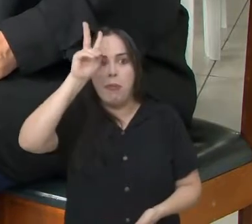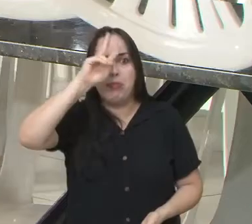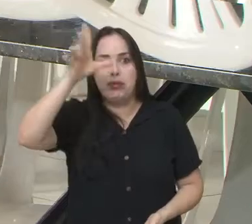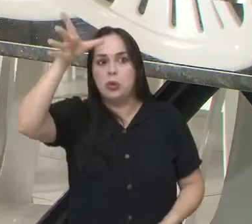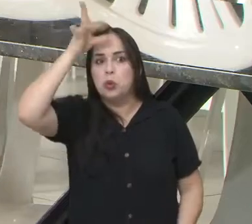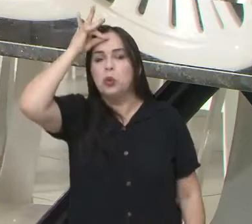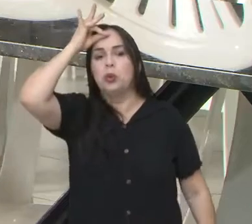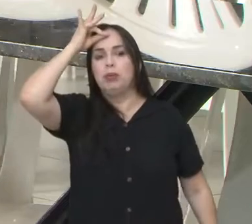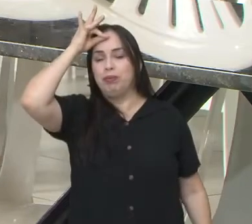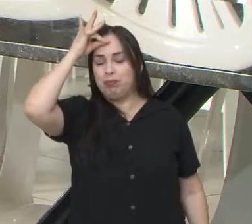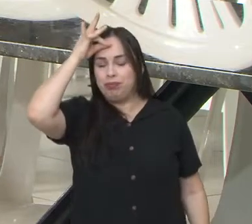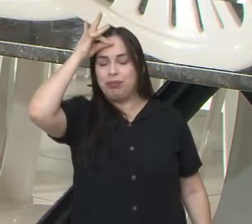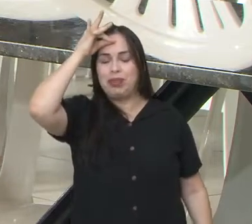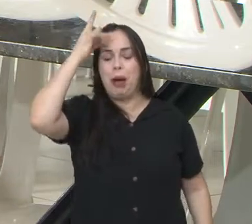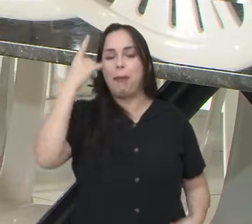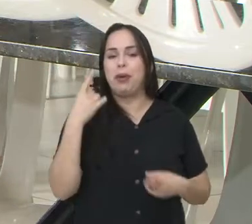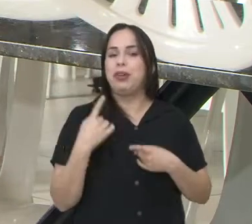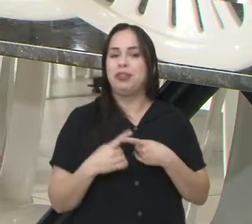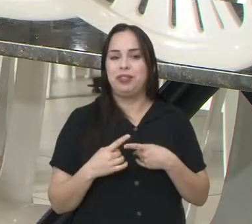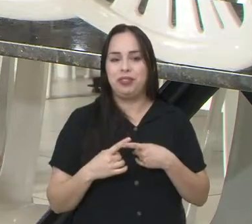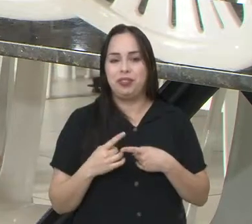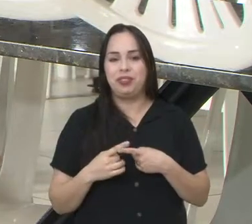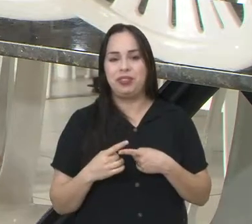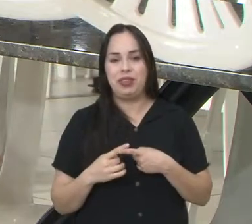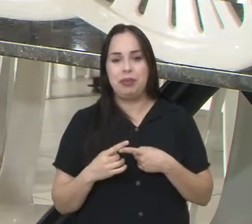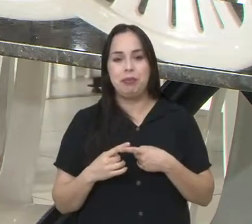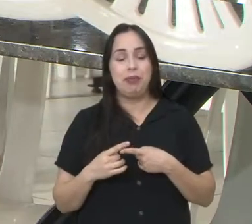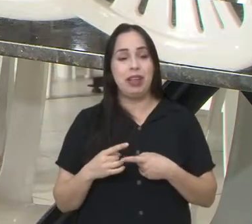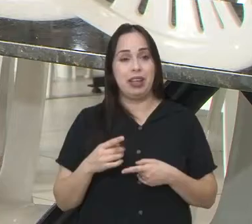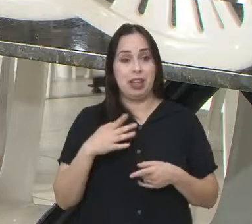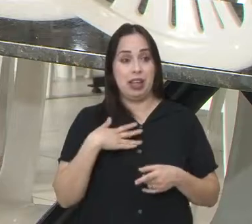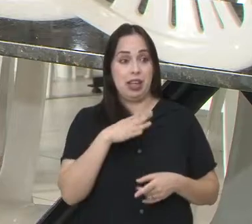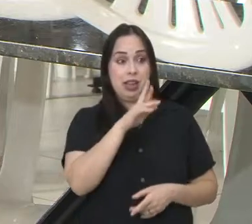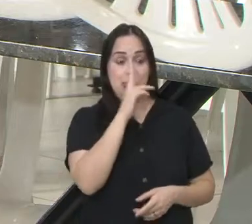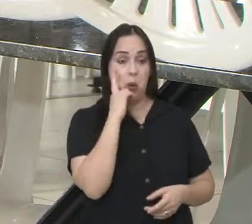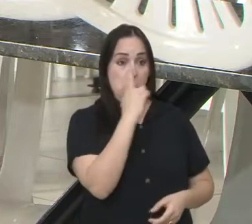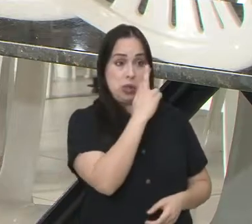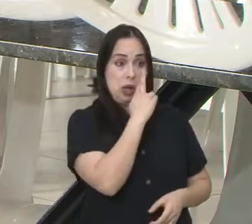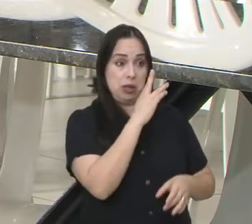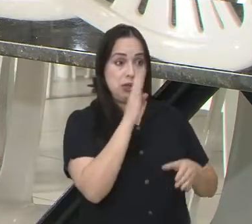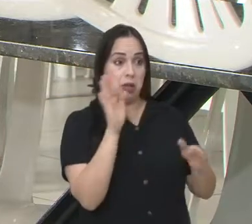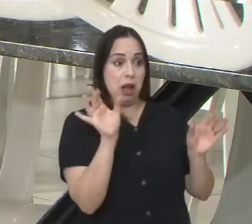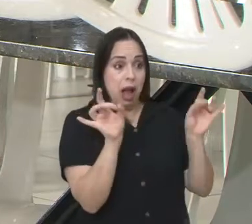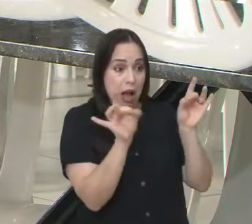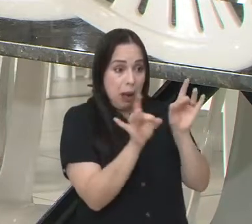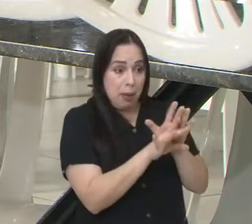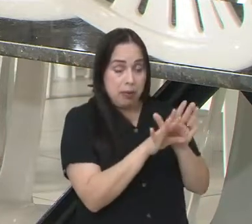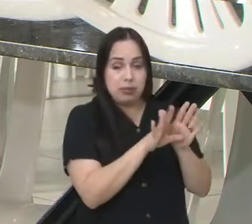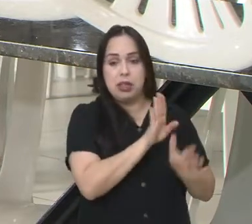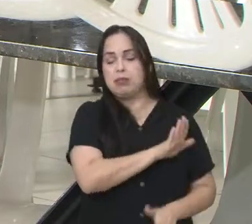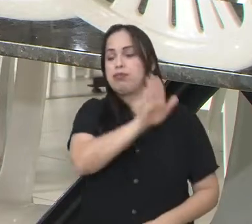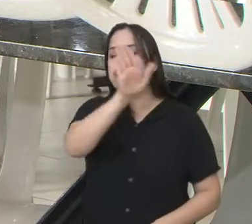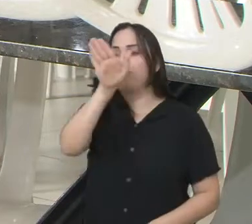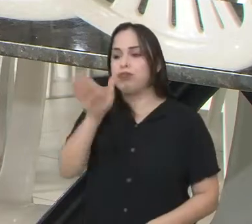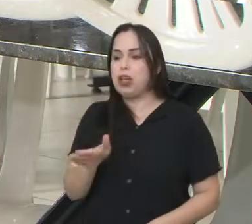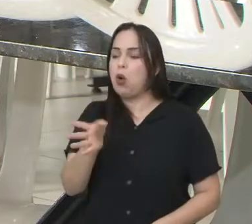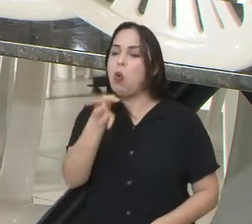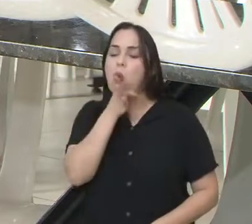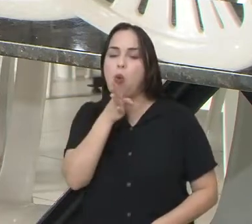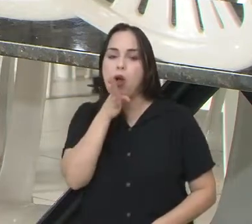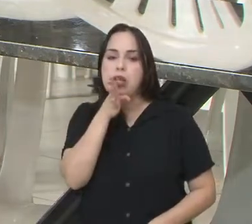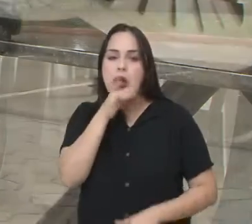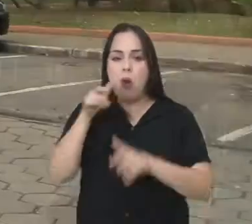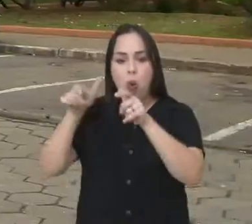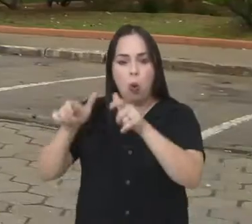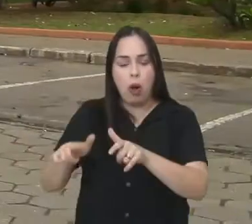dias, porque eu saí lá do meu restaurante à noite, falei para ela, vamos lá então para a gente conhecer,